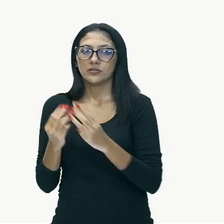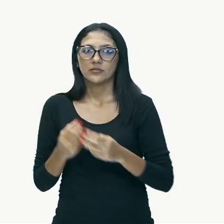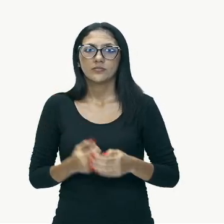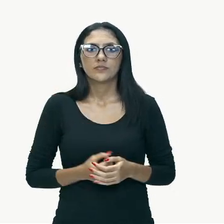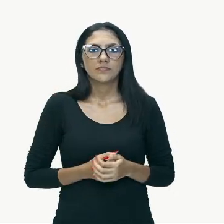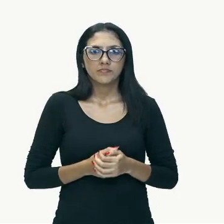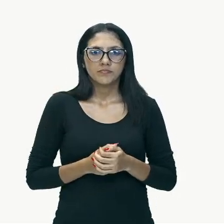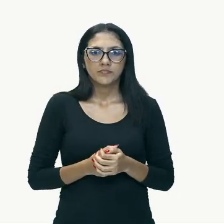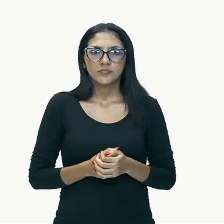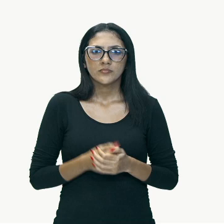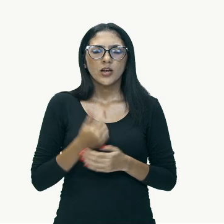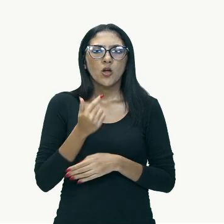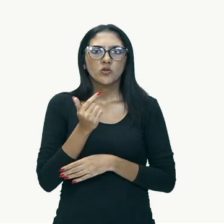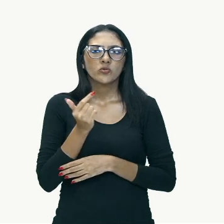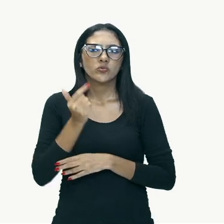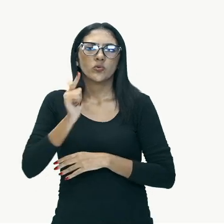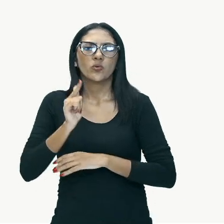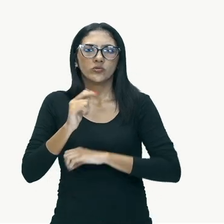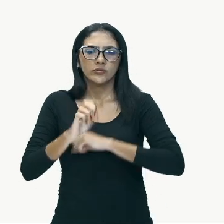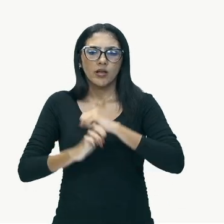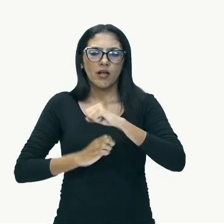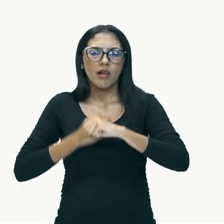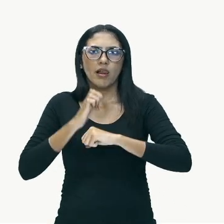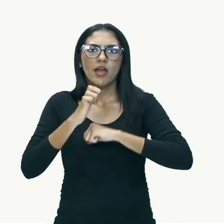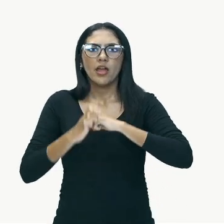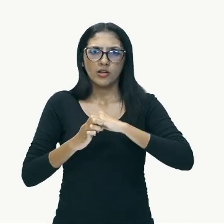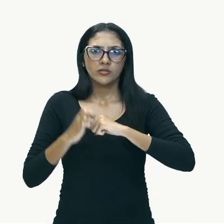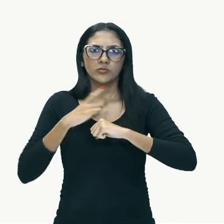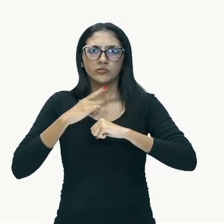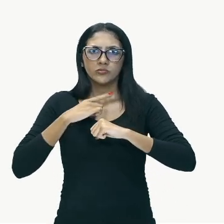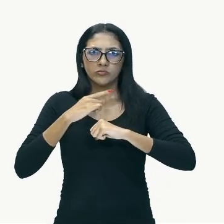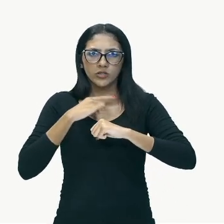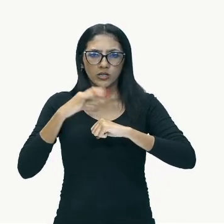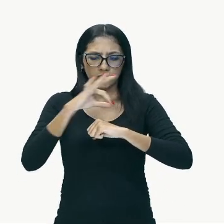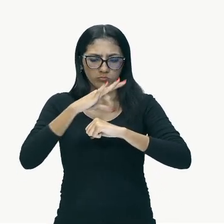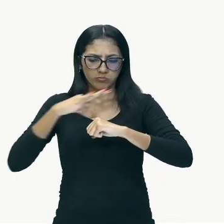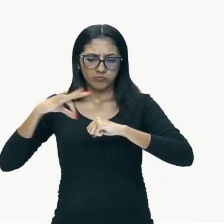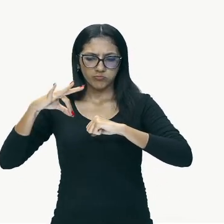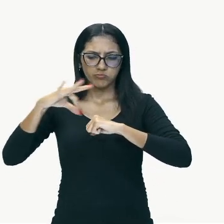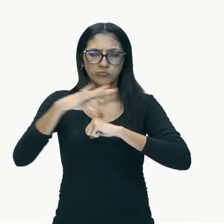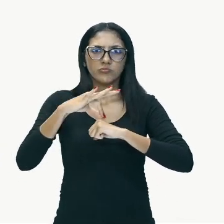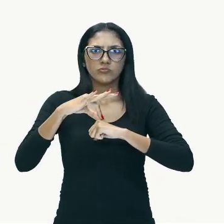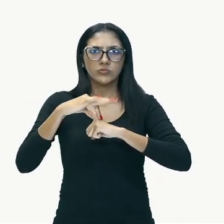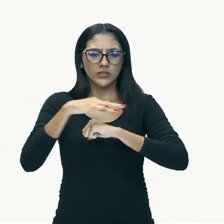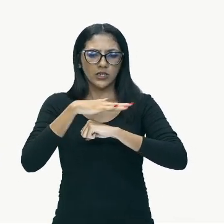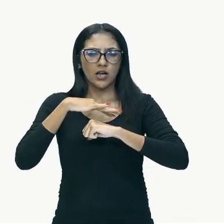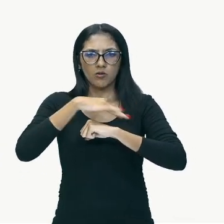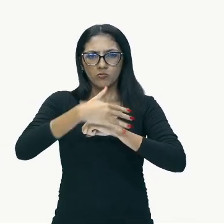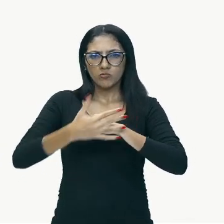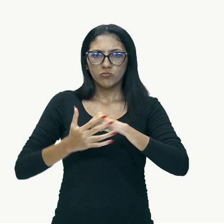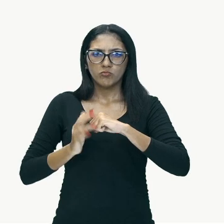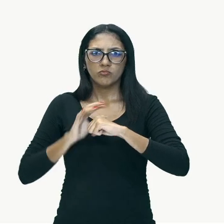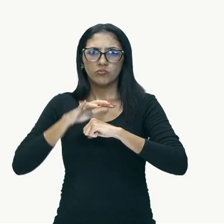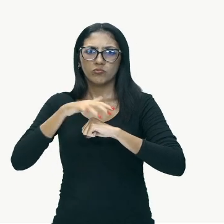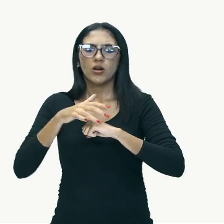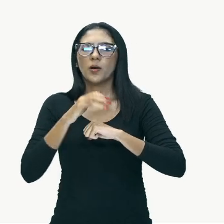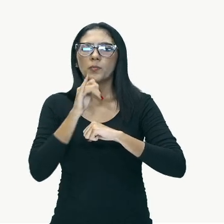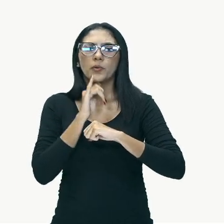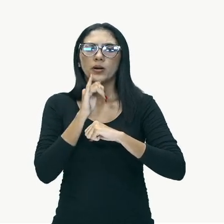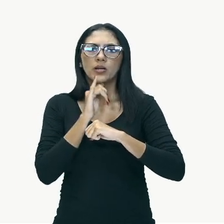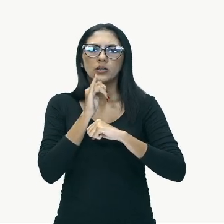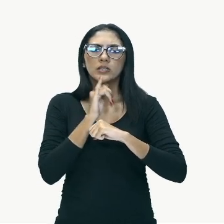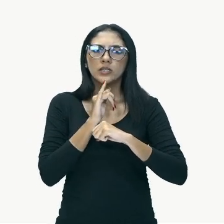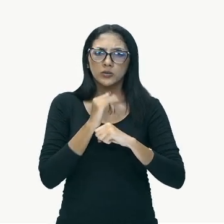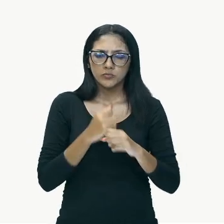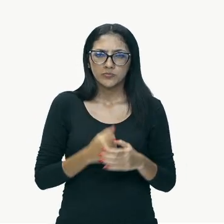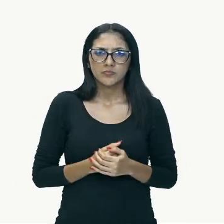átomo, tá? E que quando eu tiver próton, por exemplo, igual a 8, nós